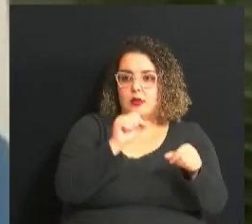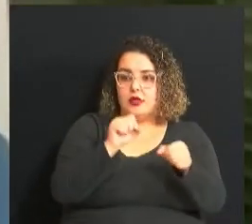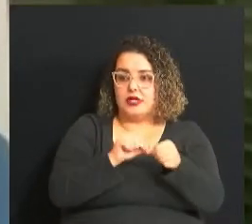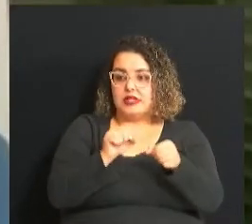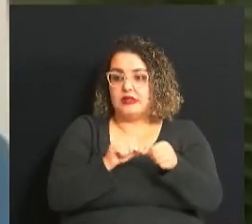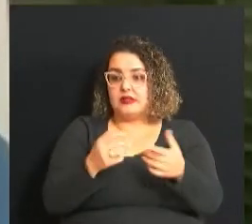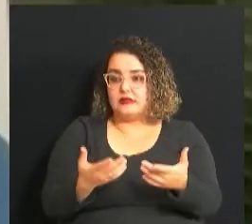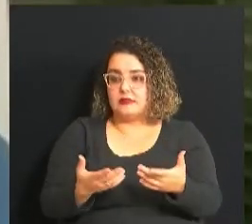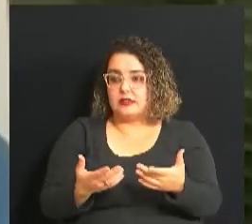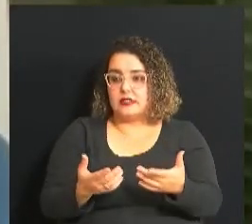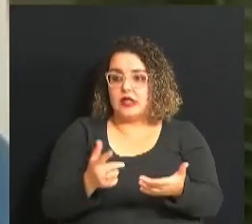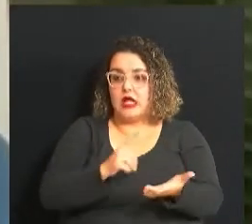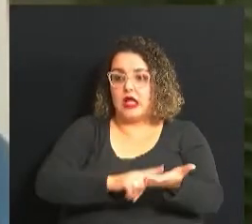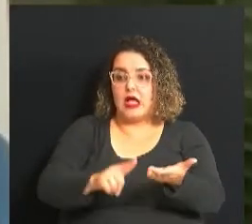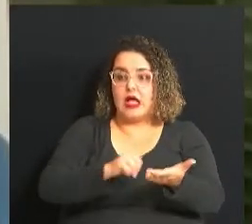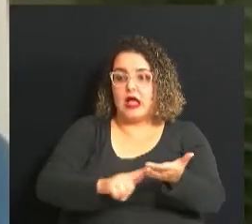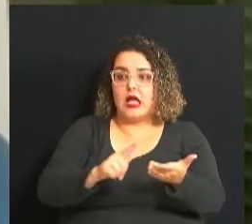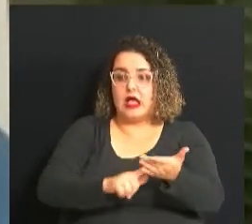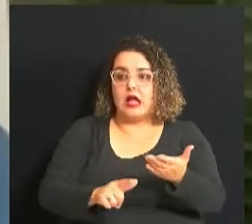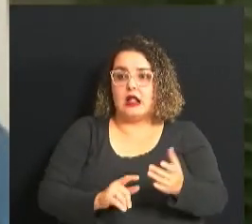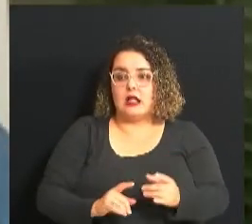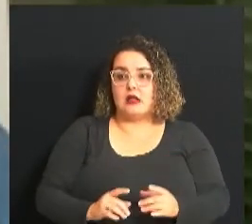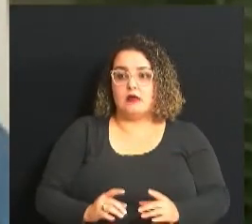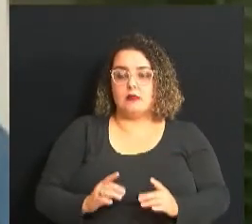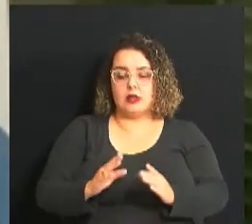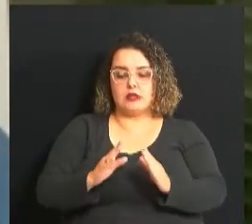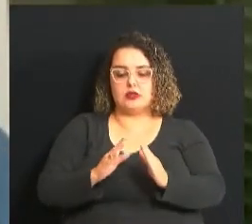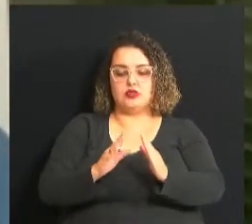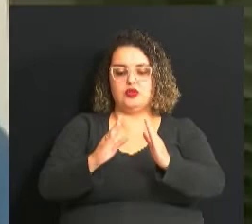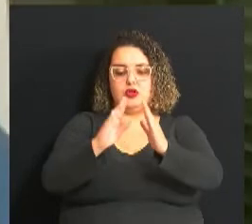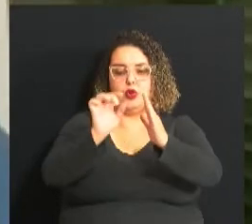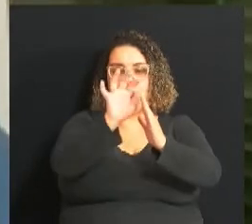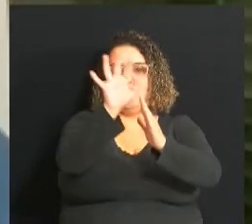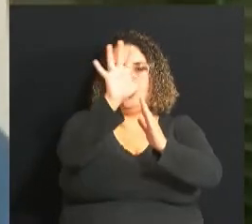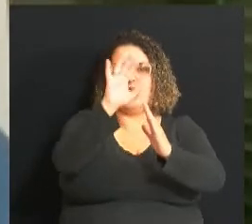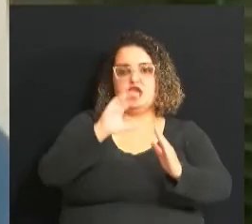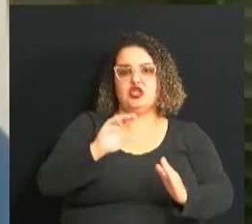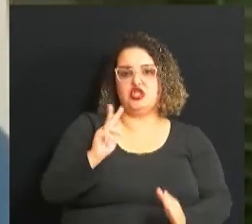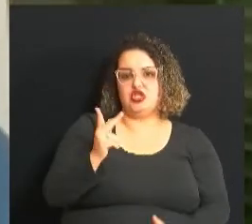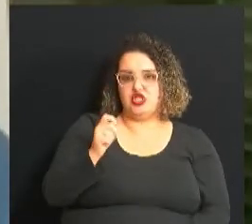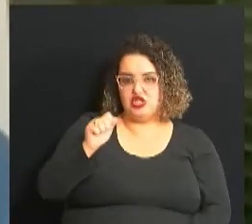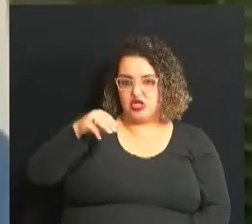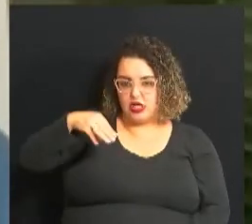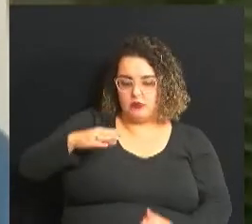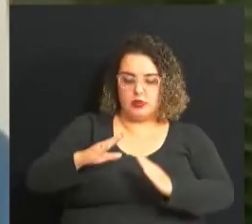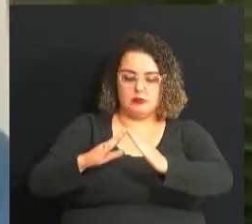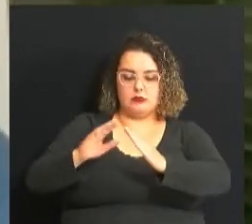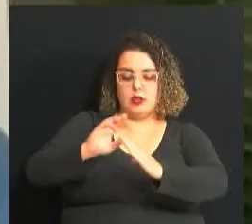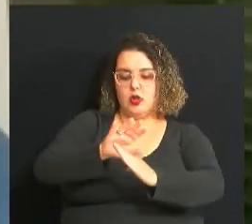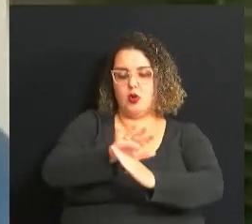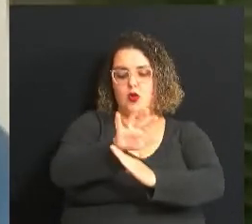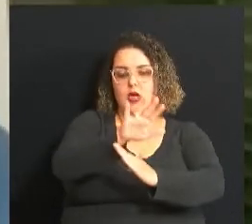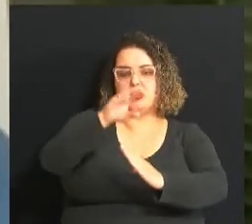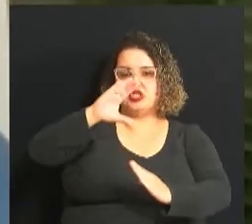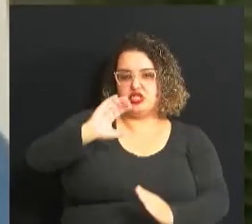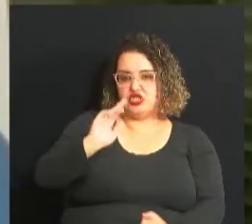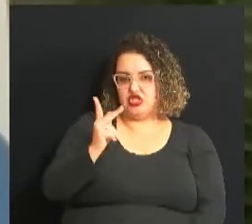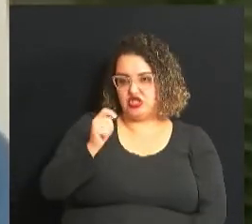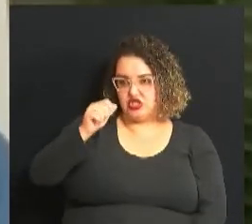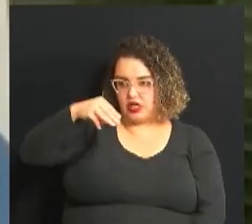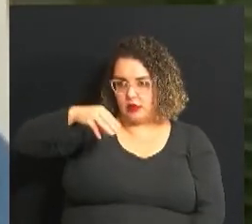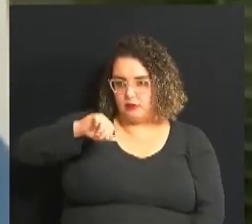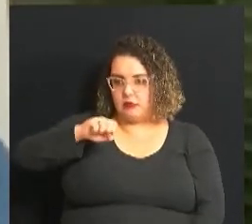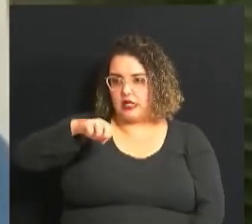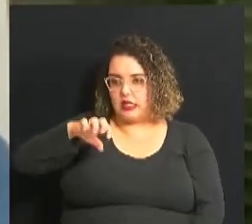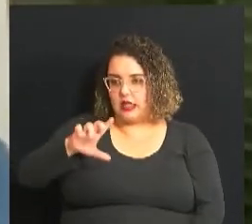a limpeza de chaminés. Ou seja, o indivíduo trabalhava em ambiente muito quente e ele começou a